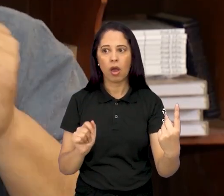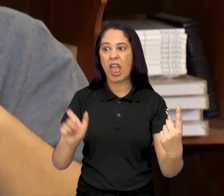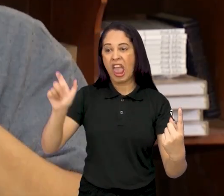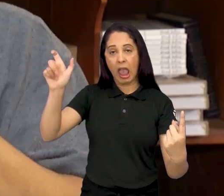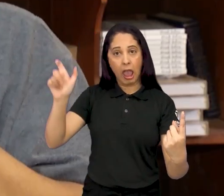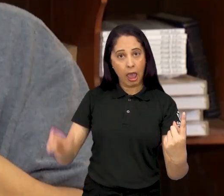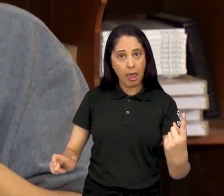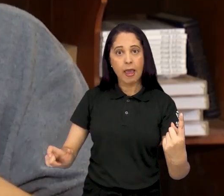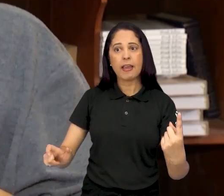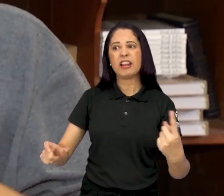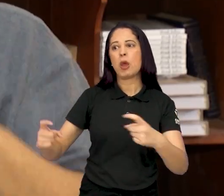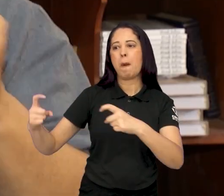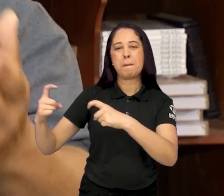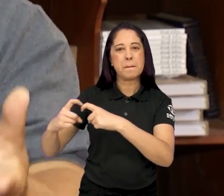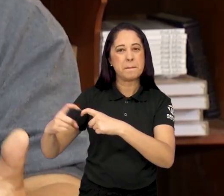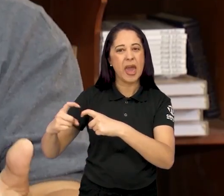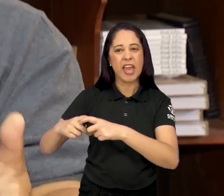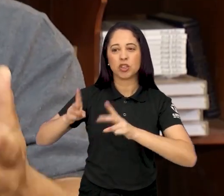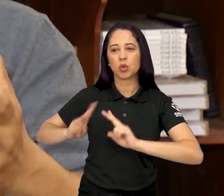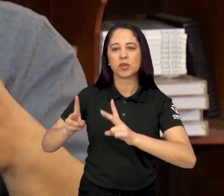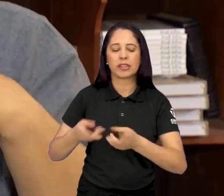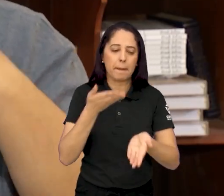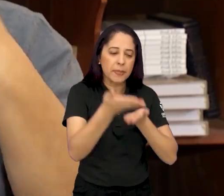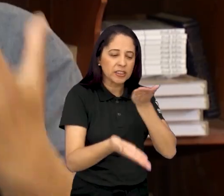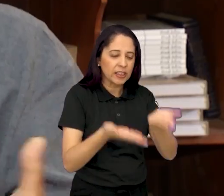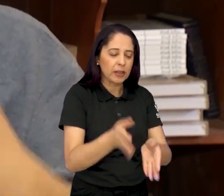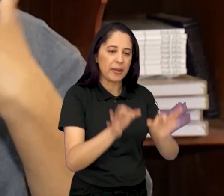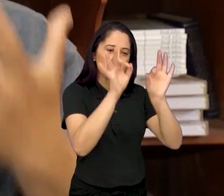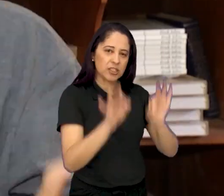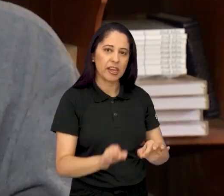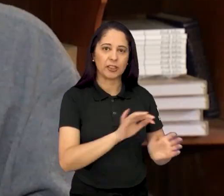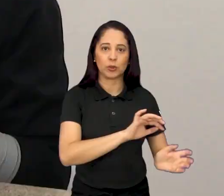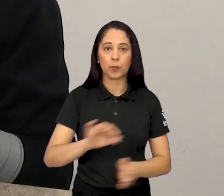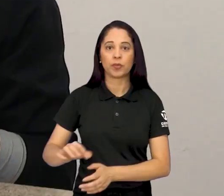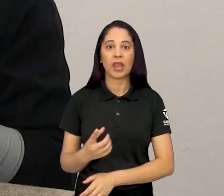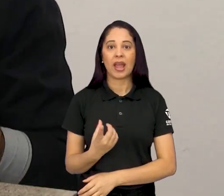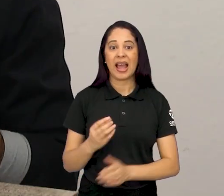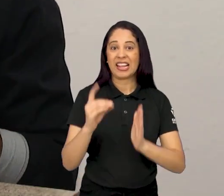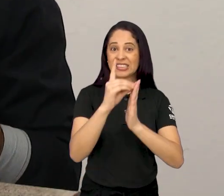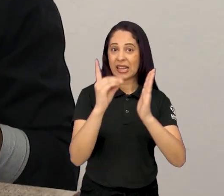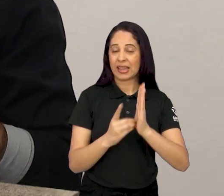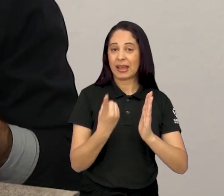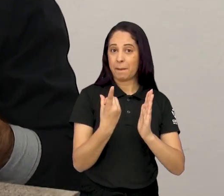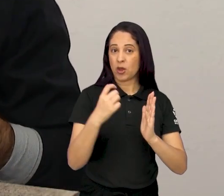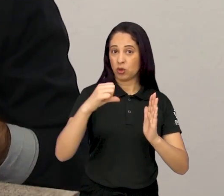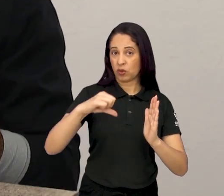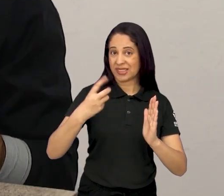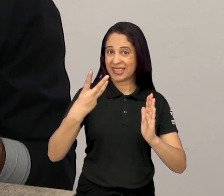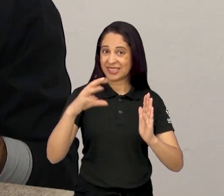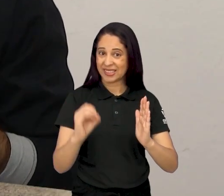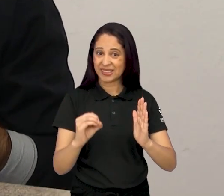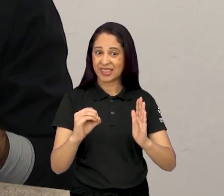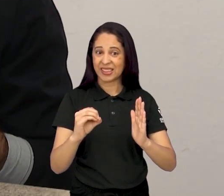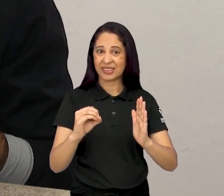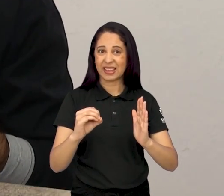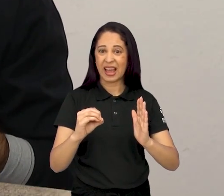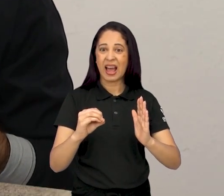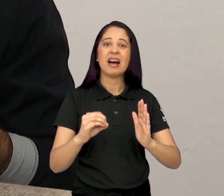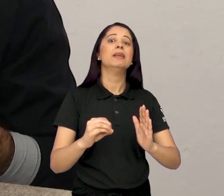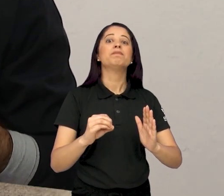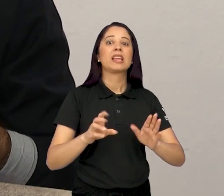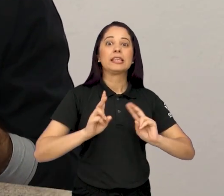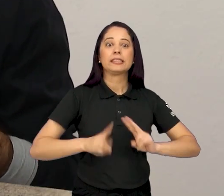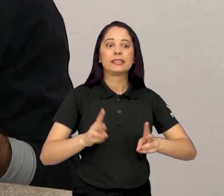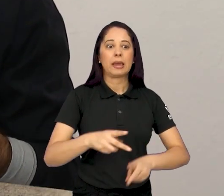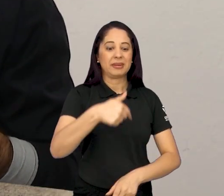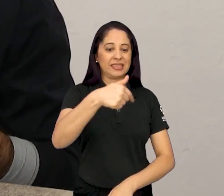era um médico especialista apenas, né? Ele tratava do ser humano inteiro. Na década de 30, a mortalidade infantil em São José dos Campos